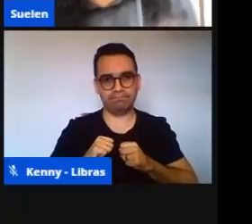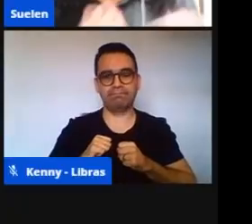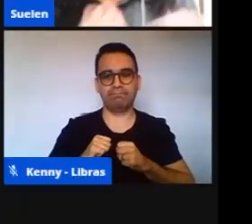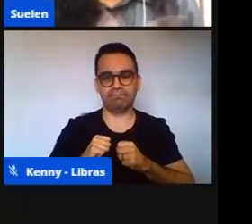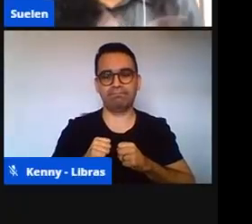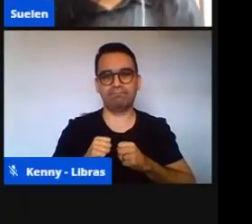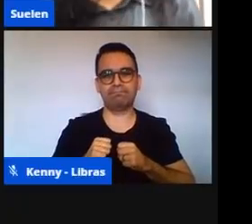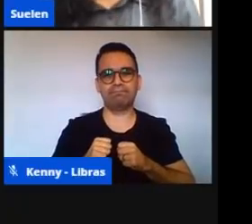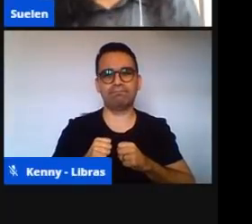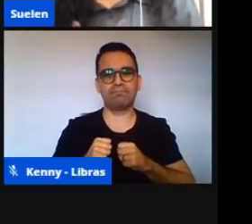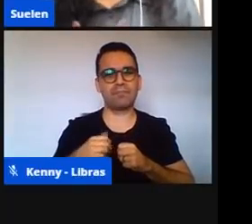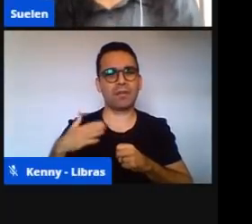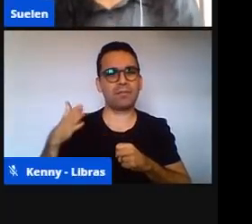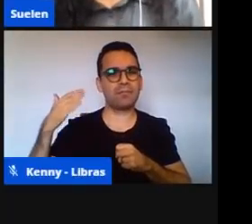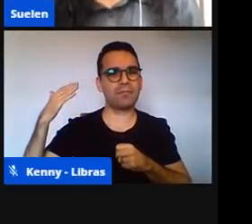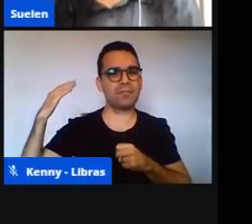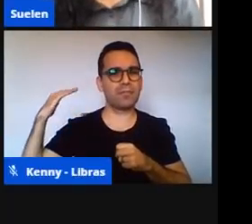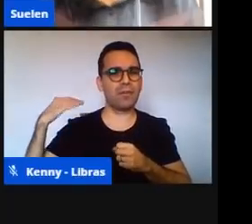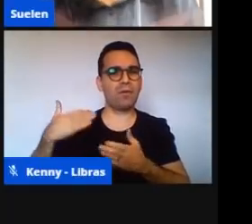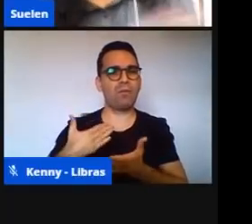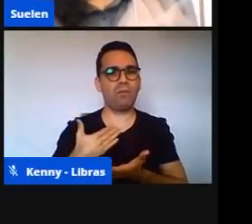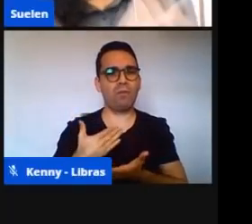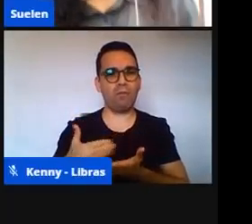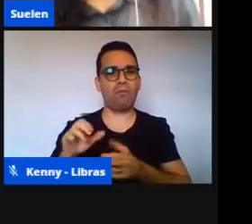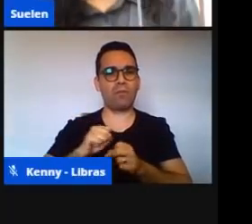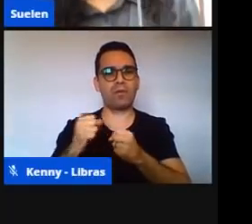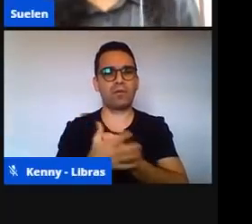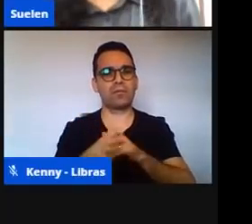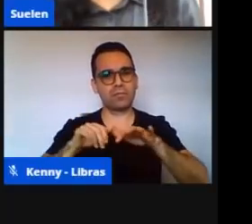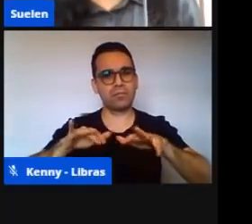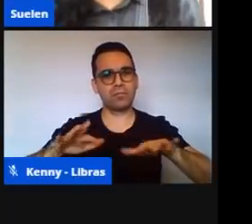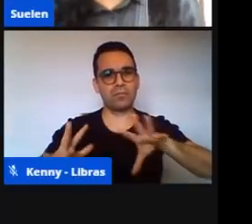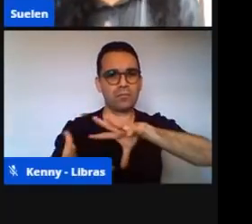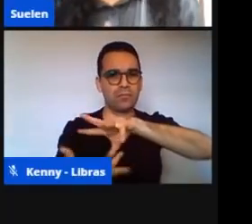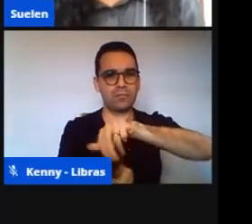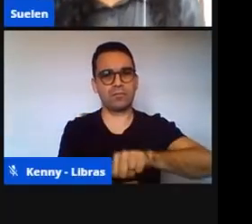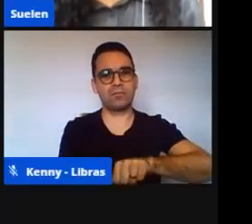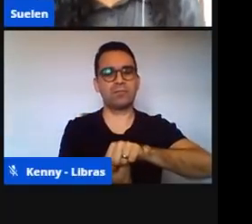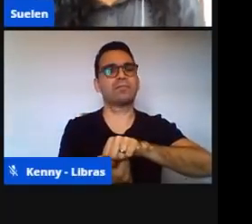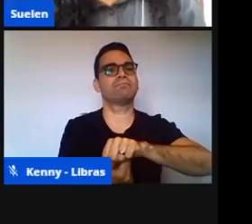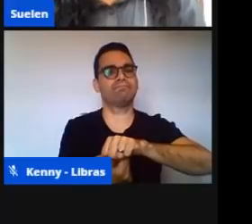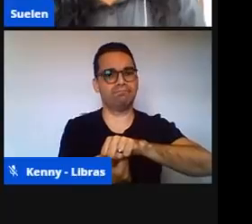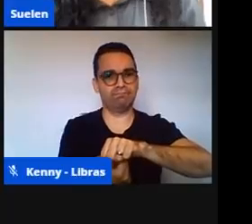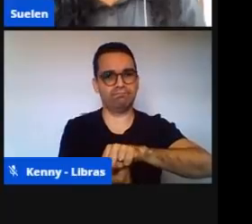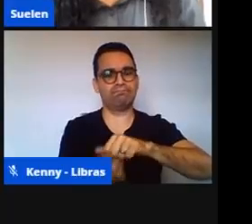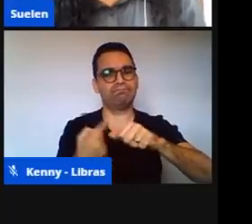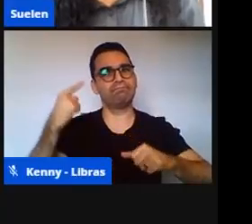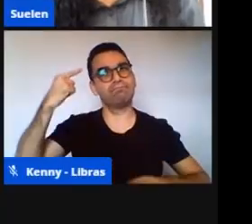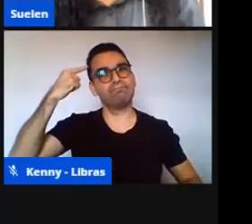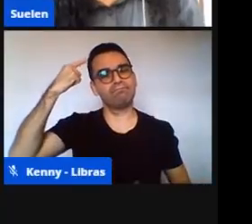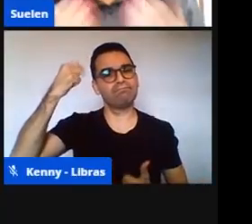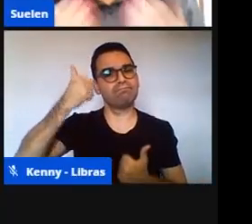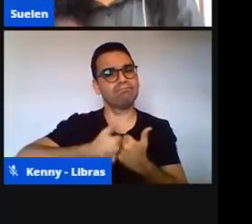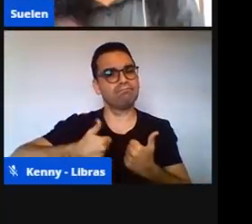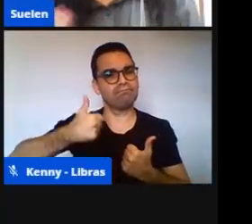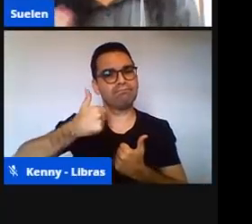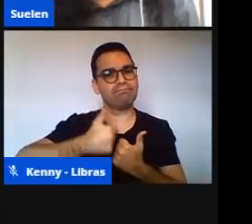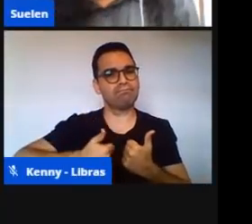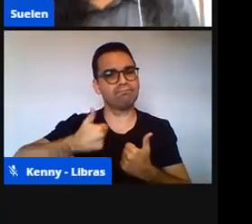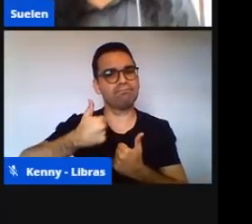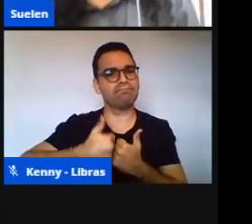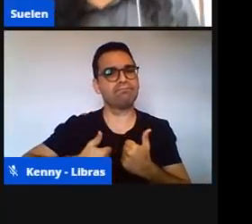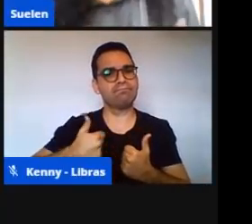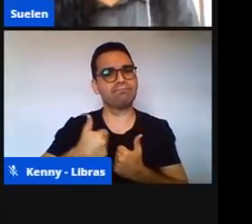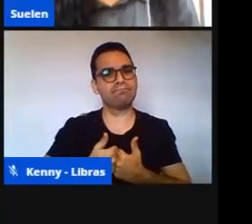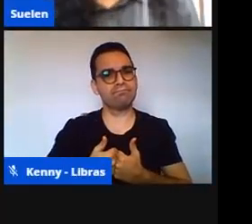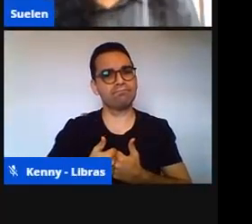a pandemia, né, eu cheguei de refletir a respeito e eu já pensei